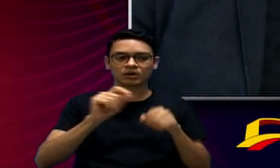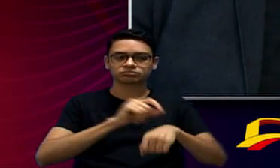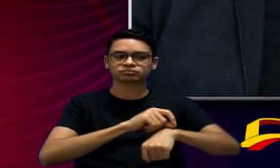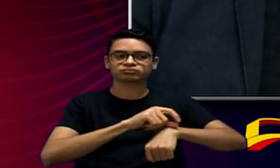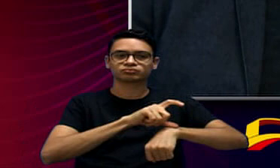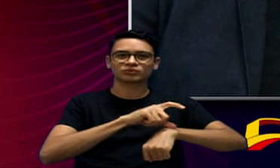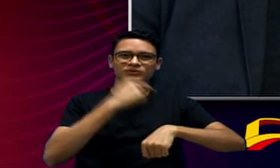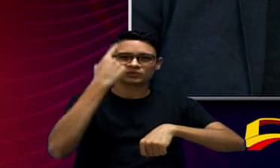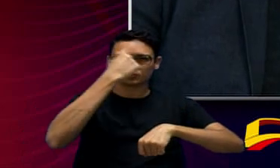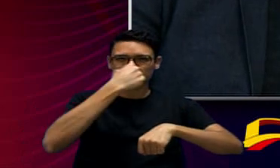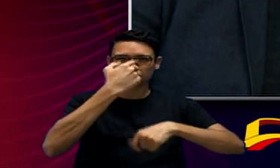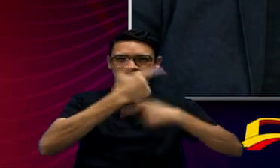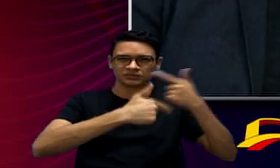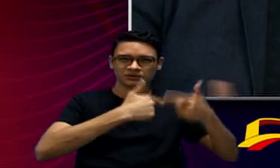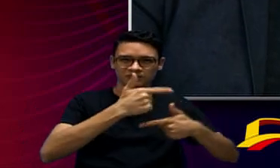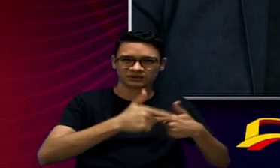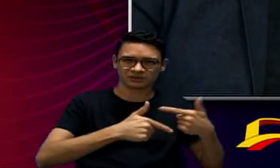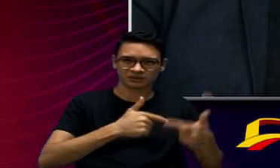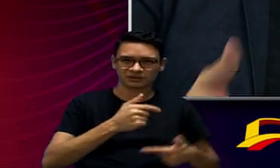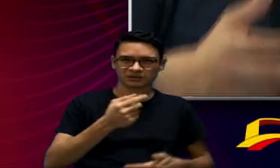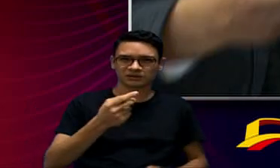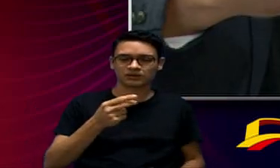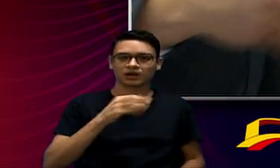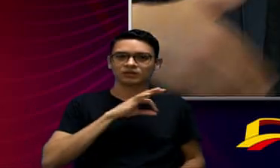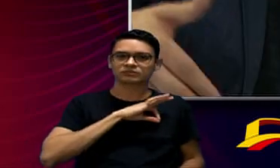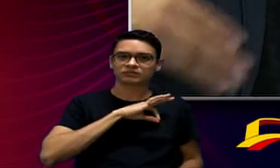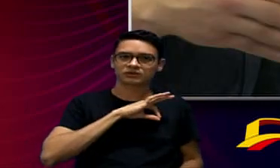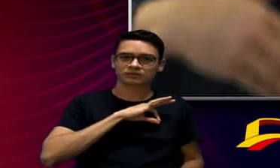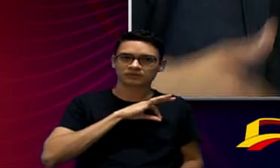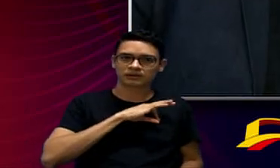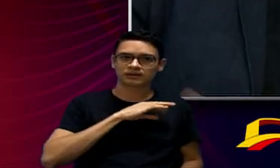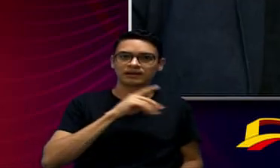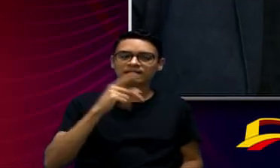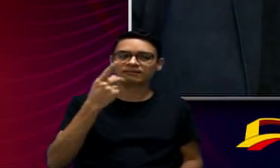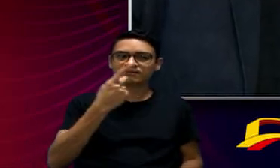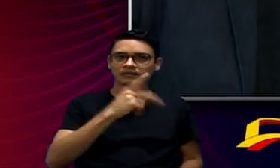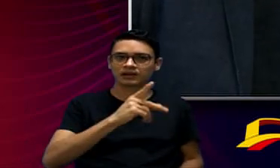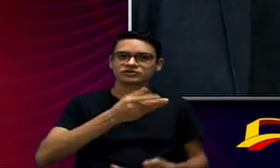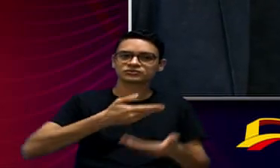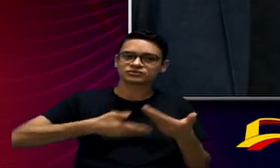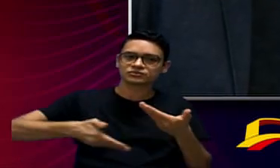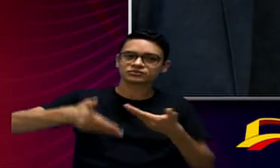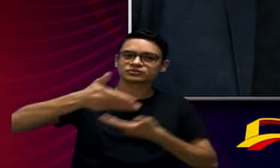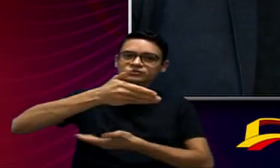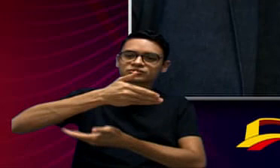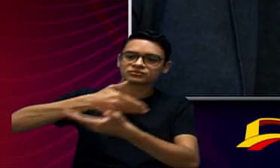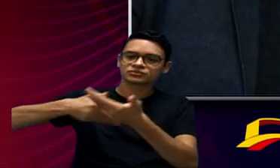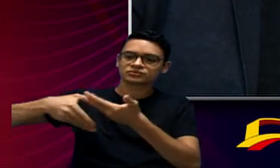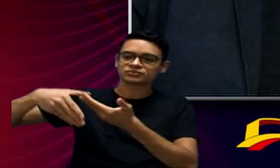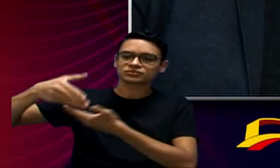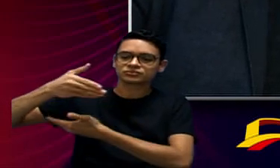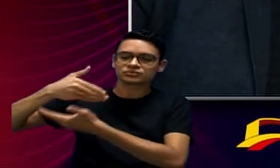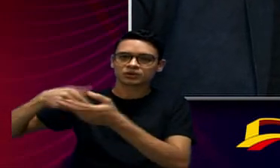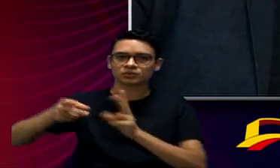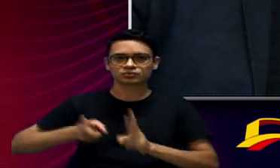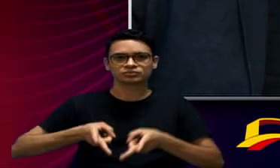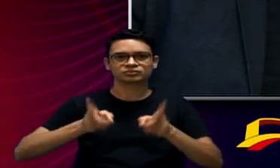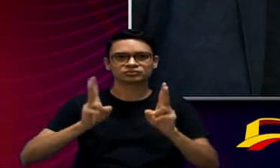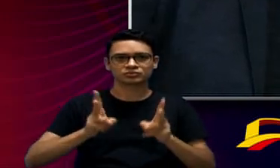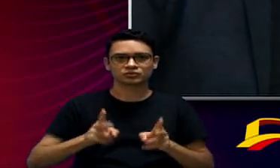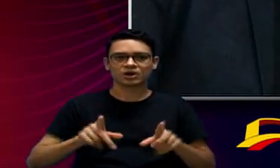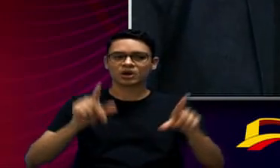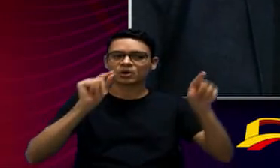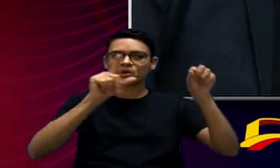horas, que os policiais ali como um todo... Uma rotatividade. Que tem uma rotatividade na questão das horas extras. A preocupação é essa também, rotatividade. De toda